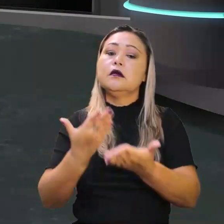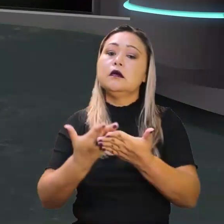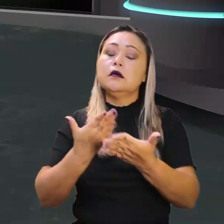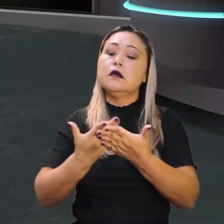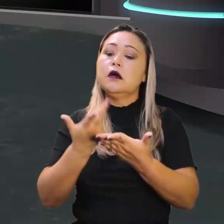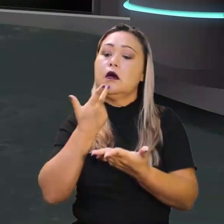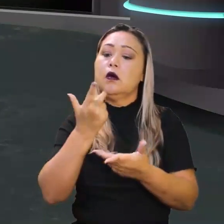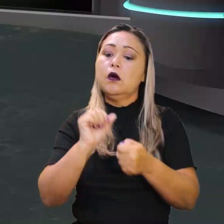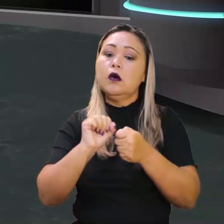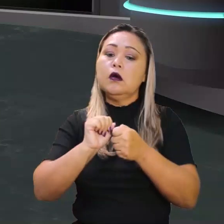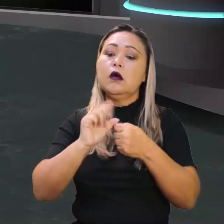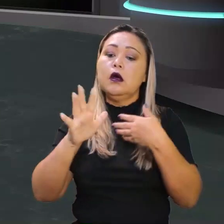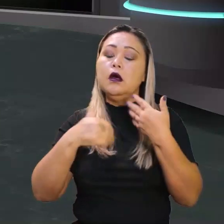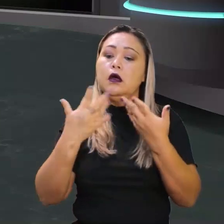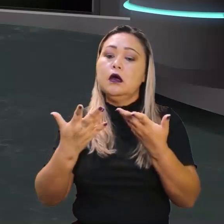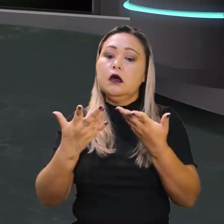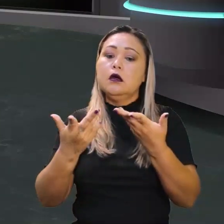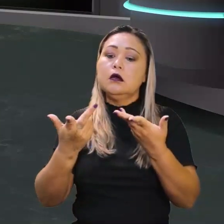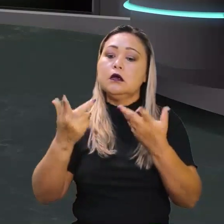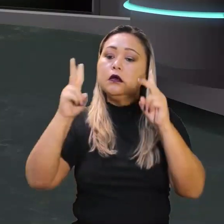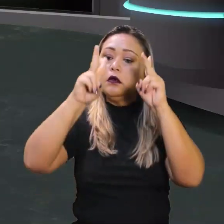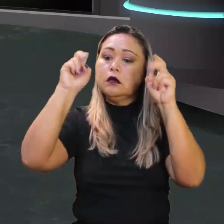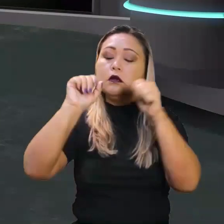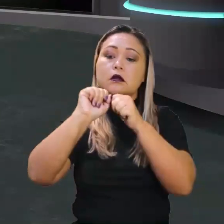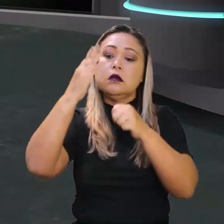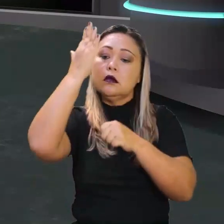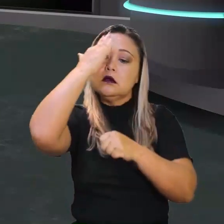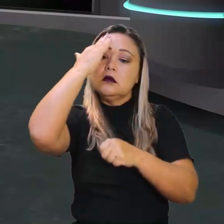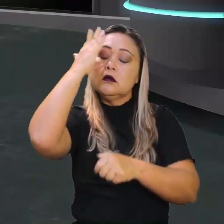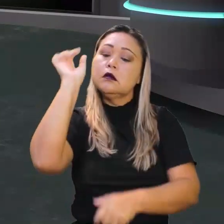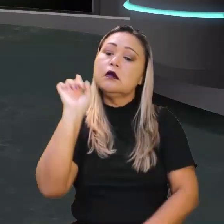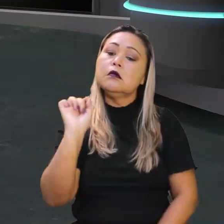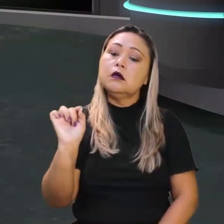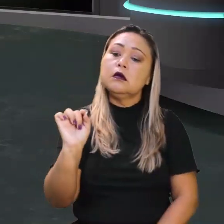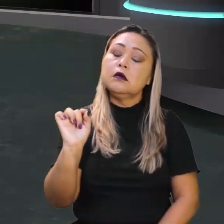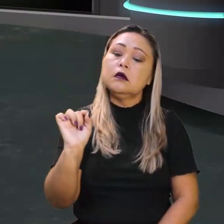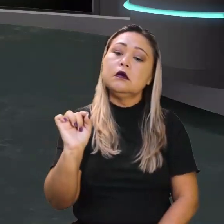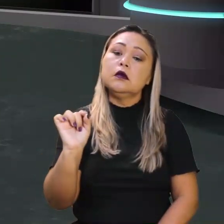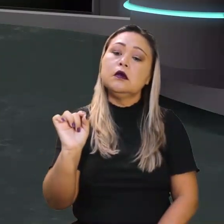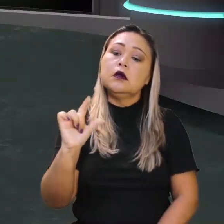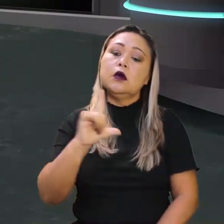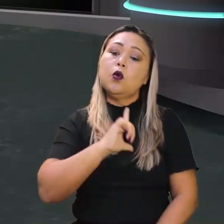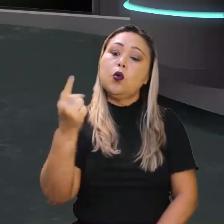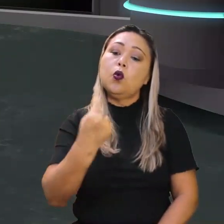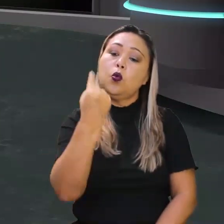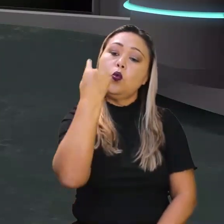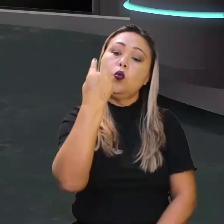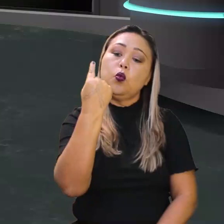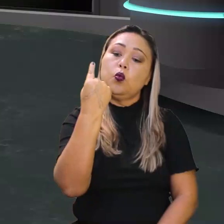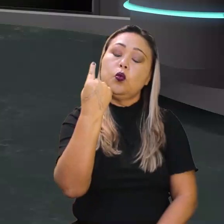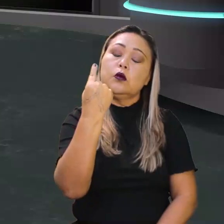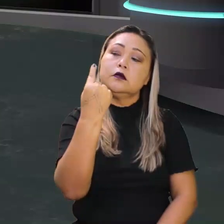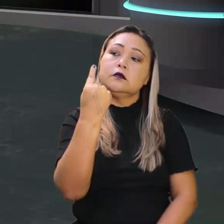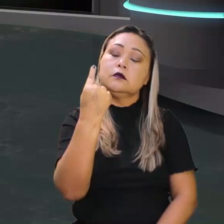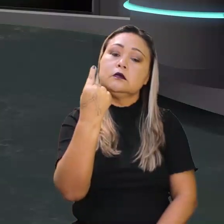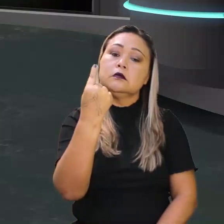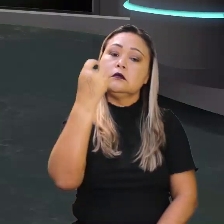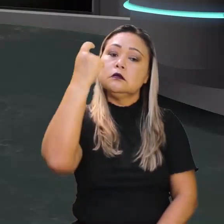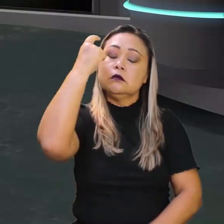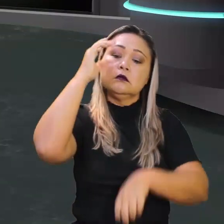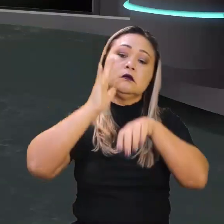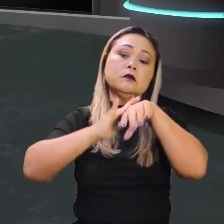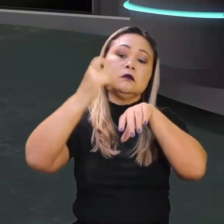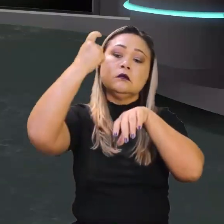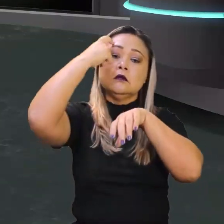falamos bastante sobre esse tema, e aí nós sabemos que só existe uma única ideia